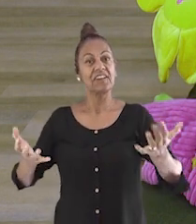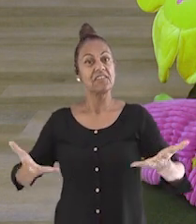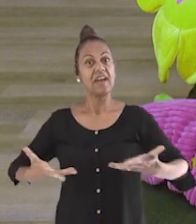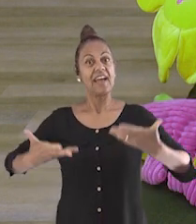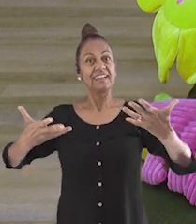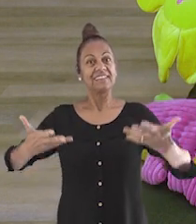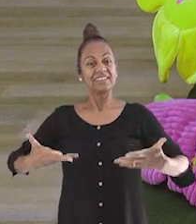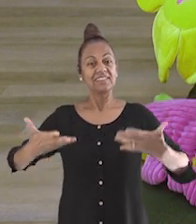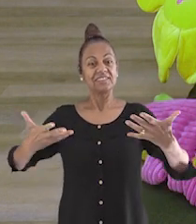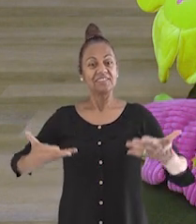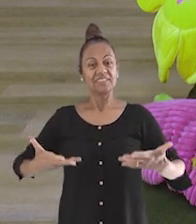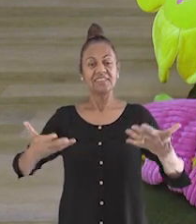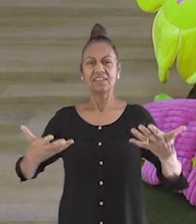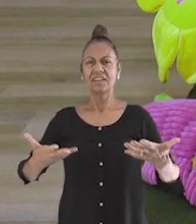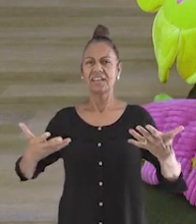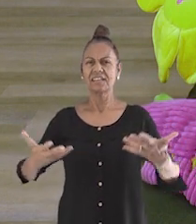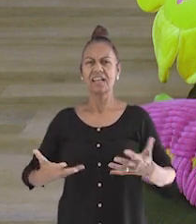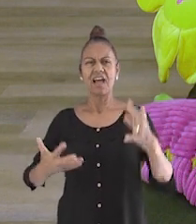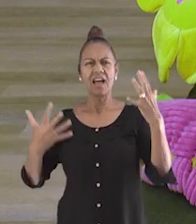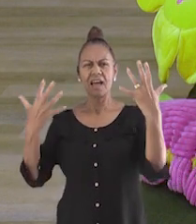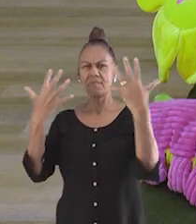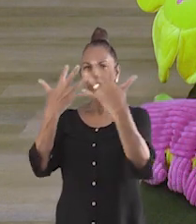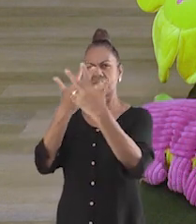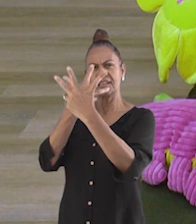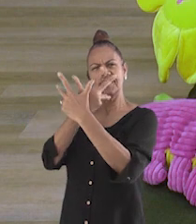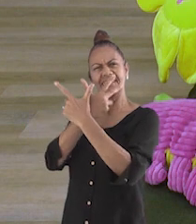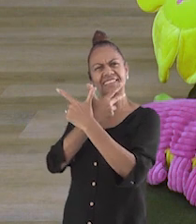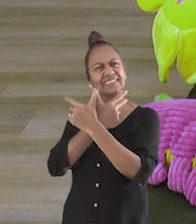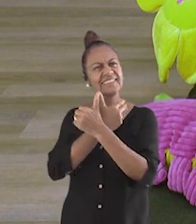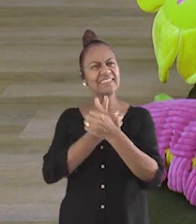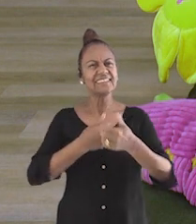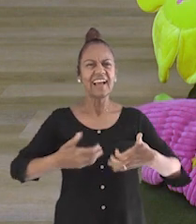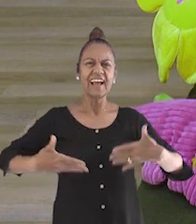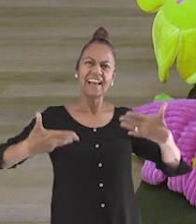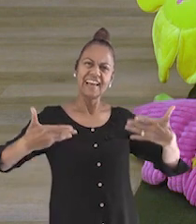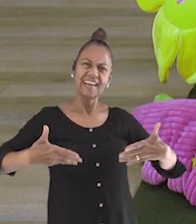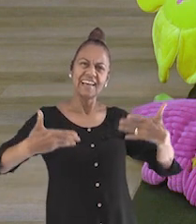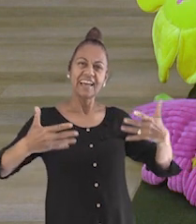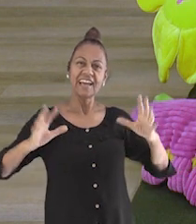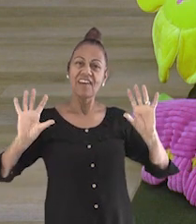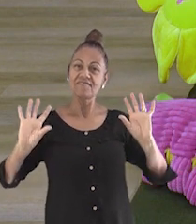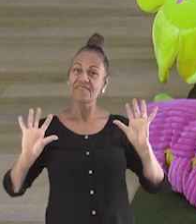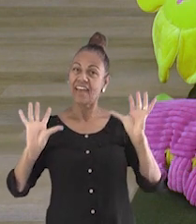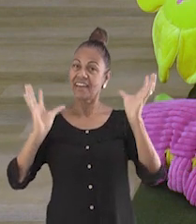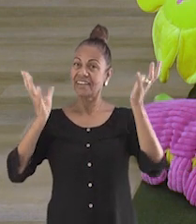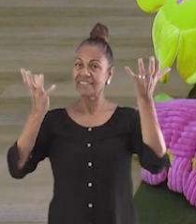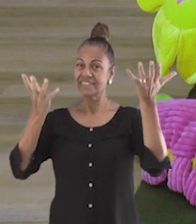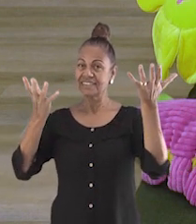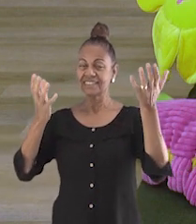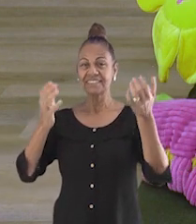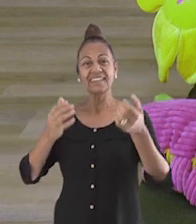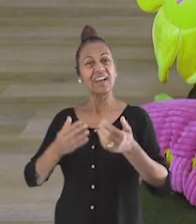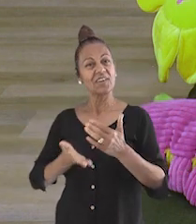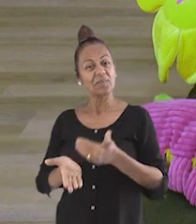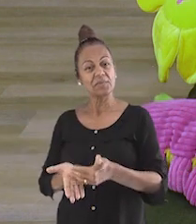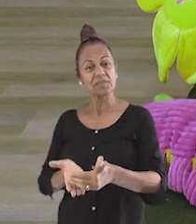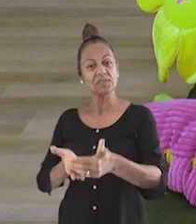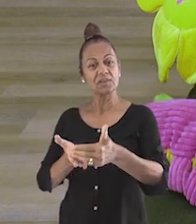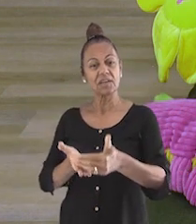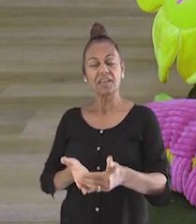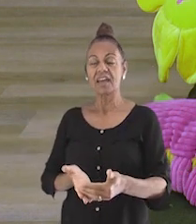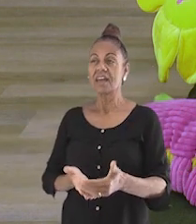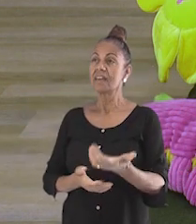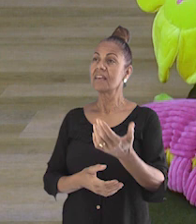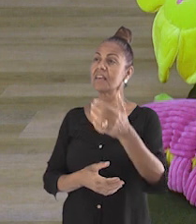pés, logo chegou e todo o jardim se animou. Em meia a